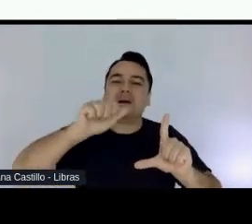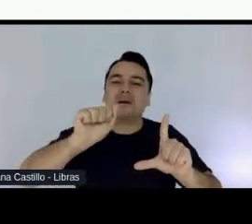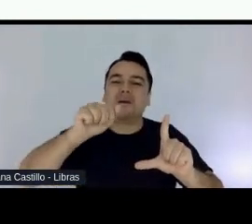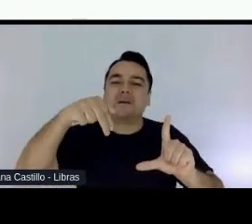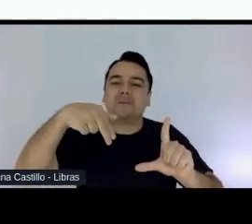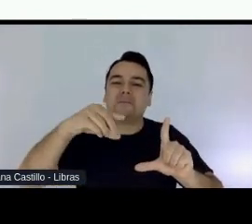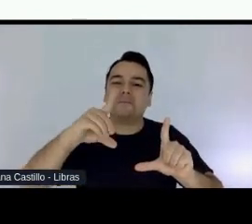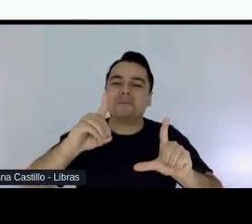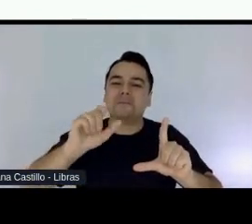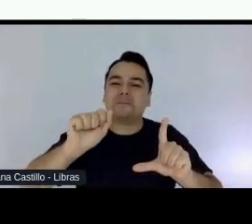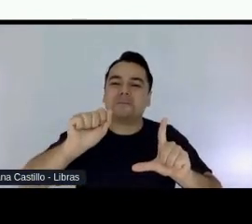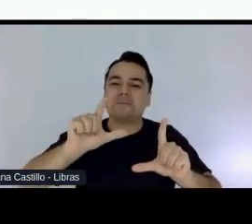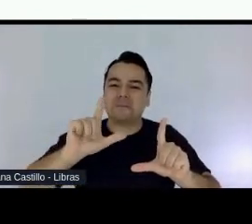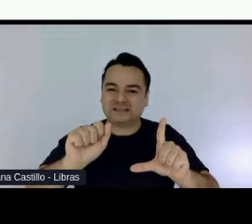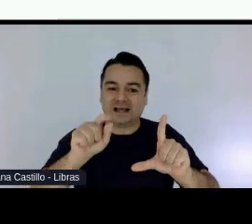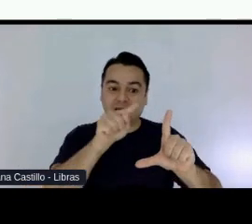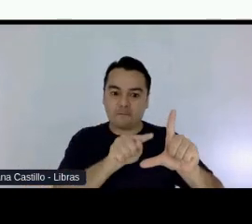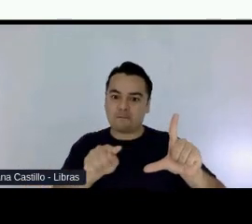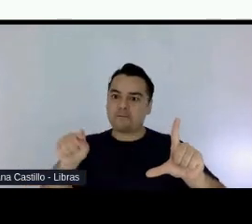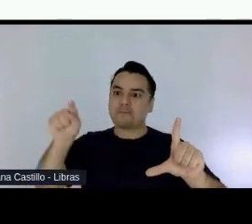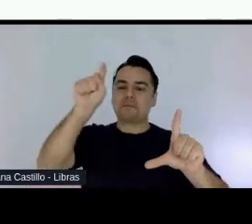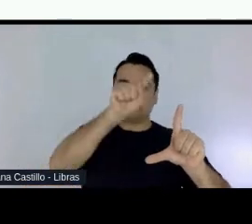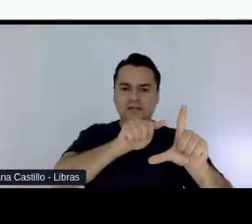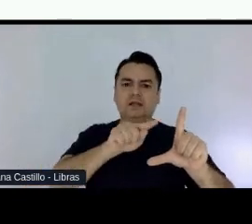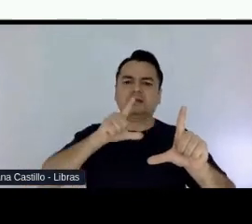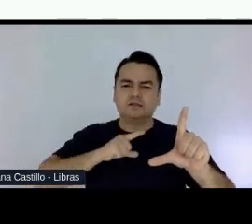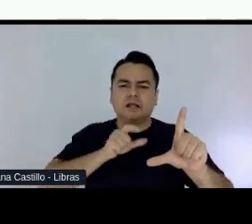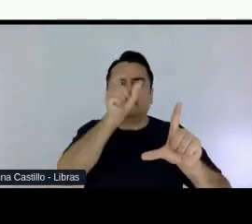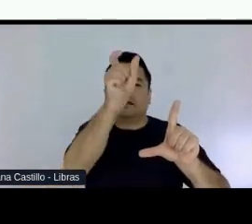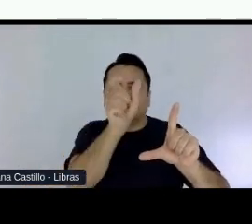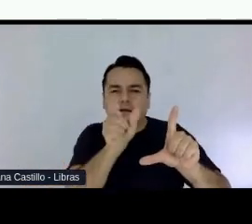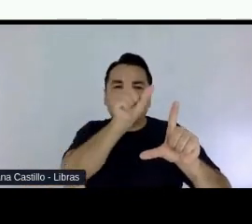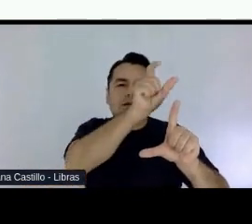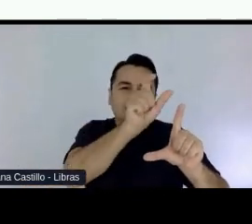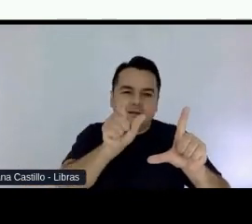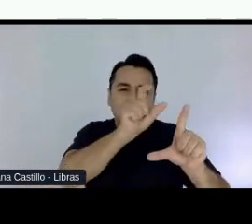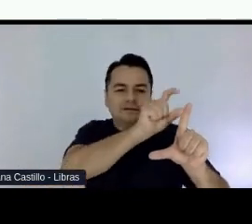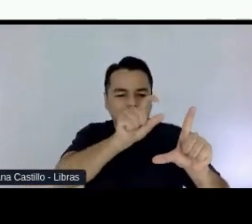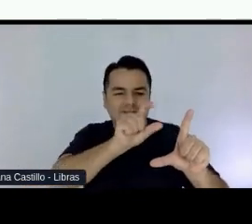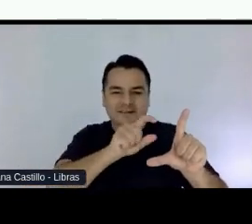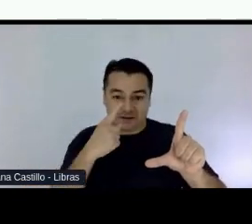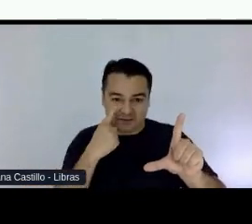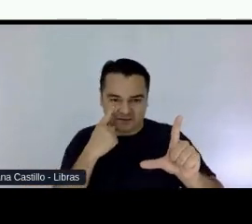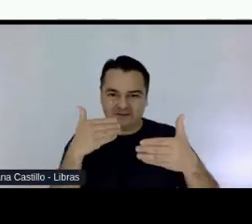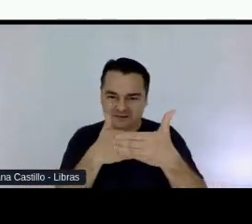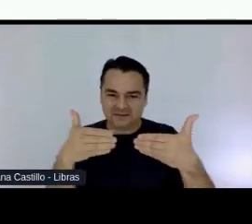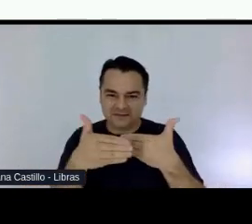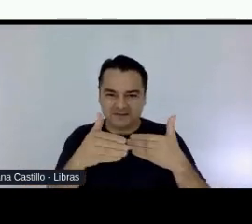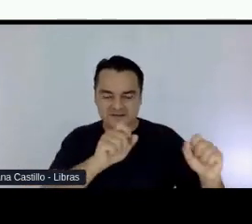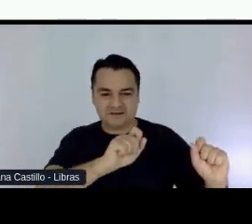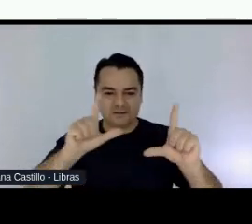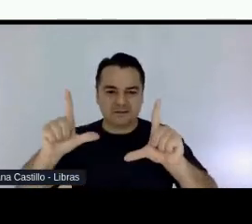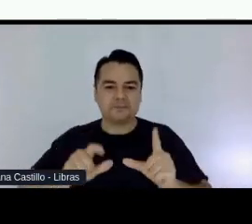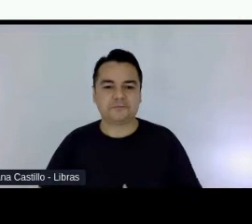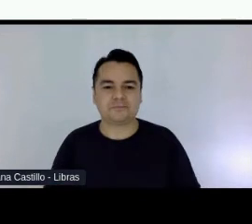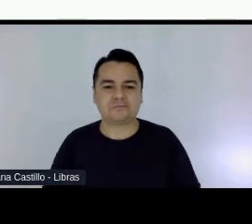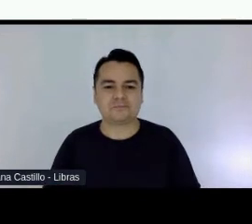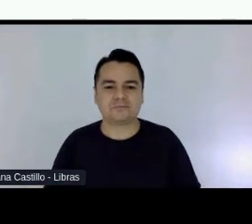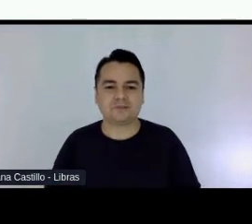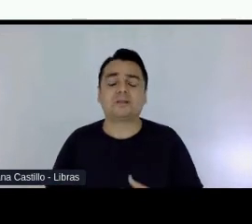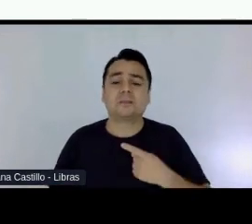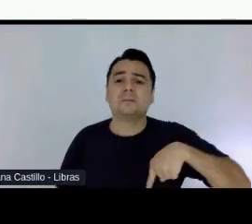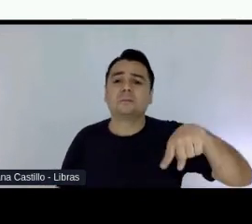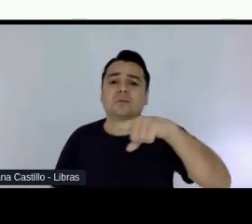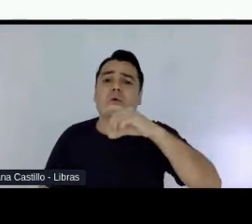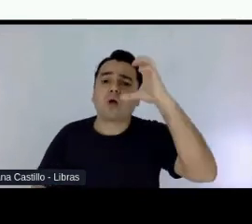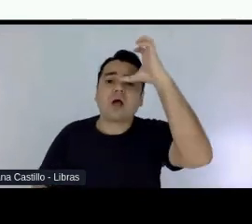esse círculo com vários tópicozinhos escritos aqui que nos fazem aprender um